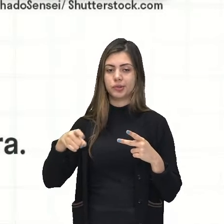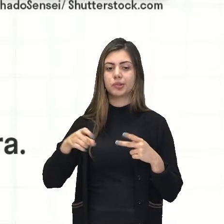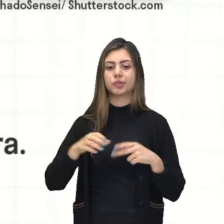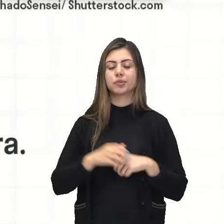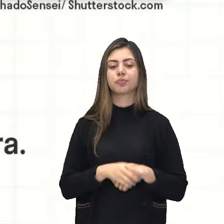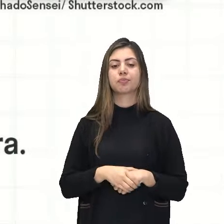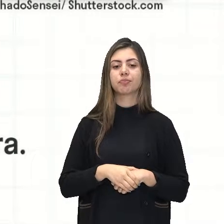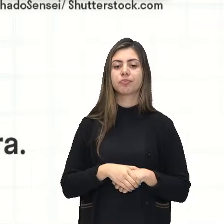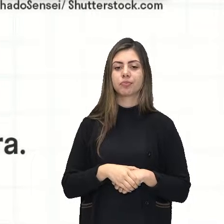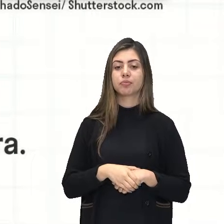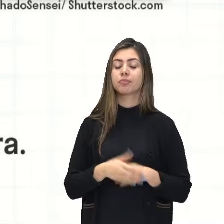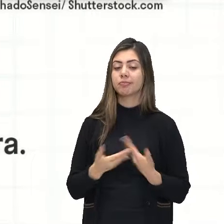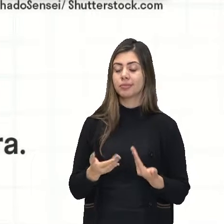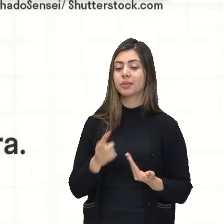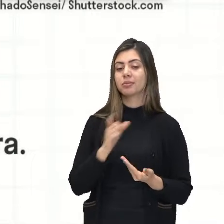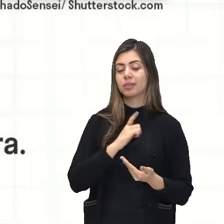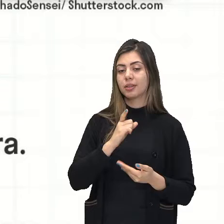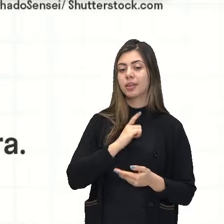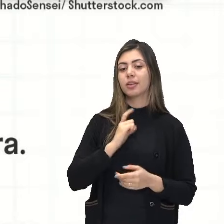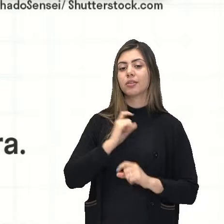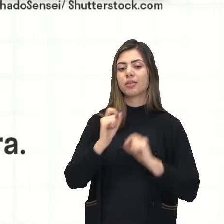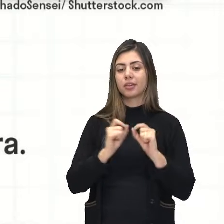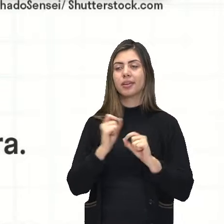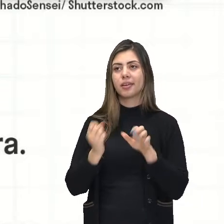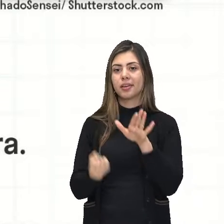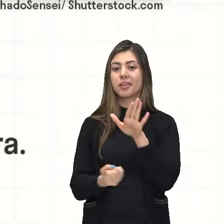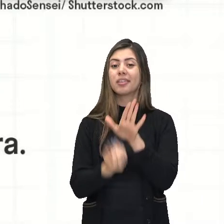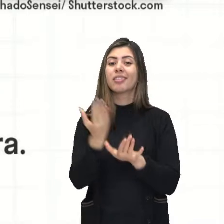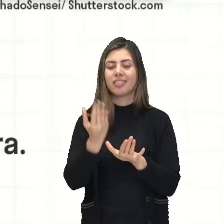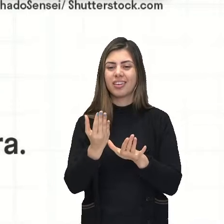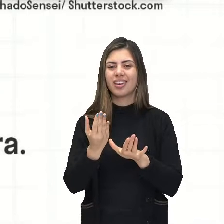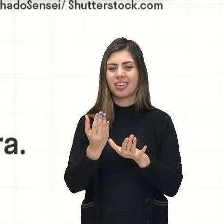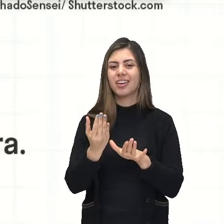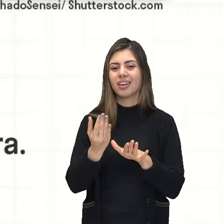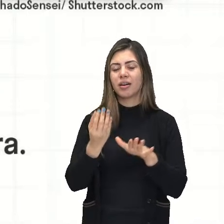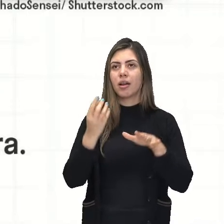também vão formar aí essa presença na